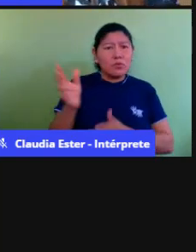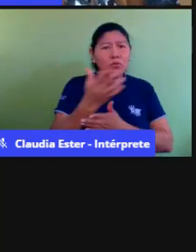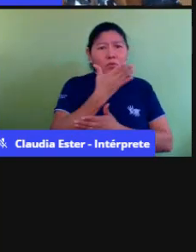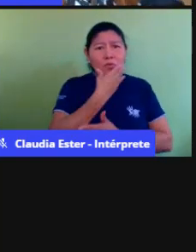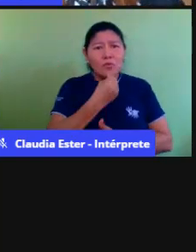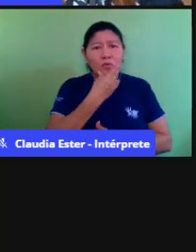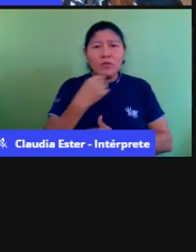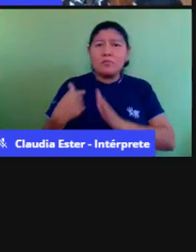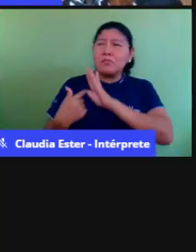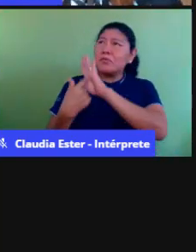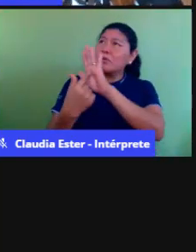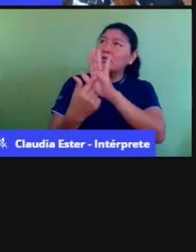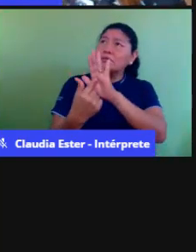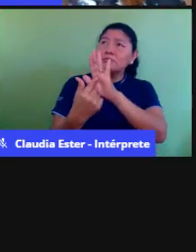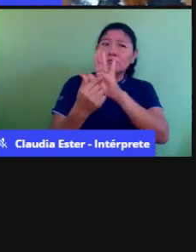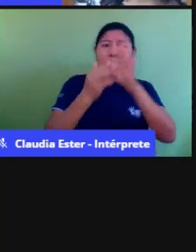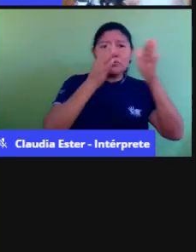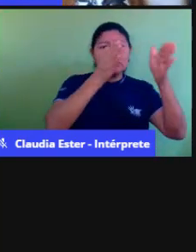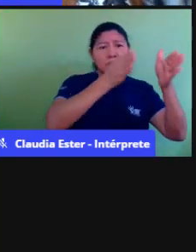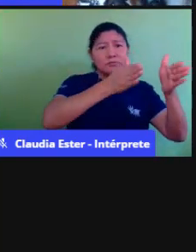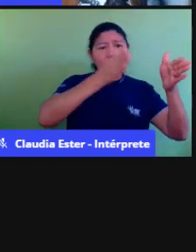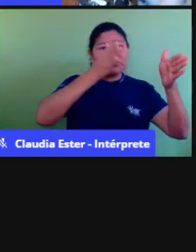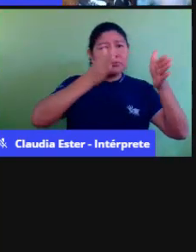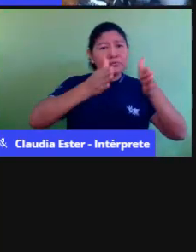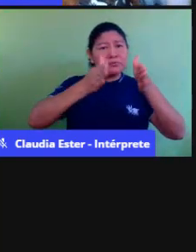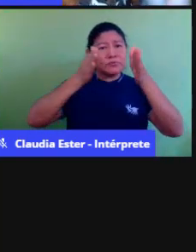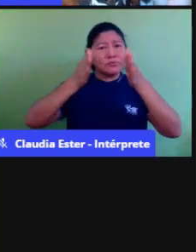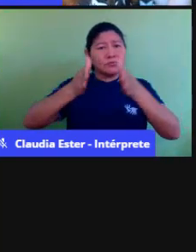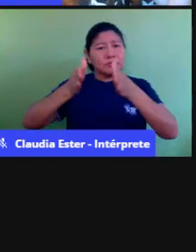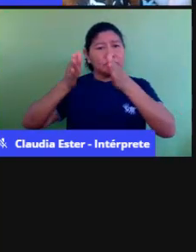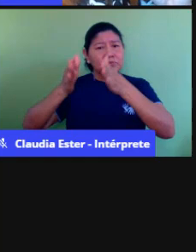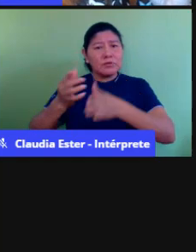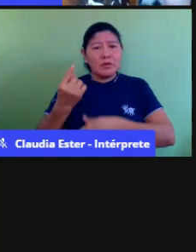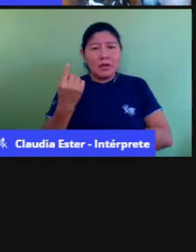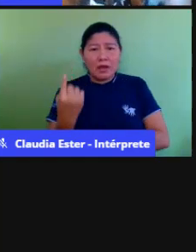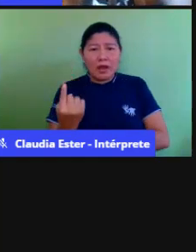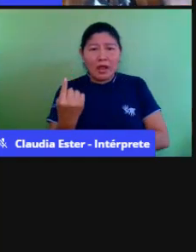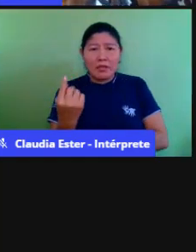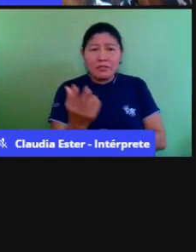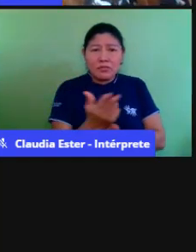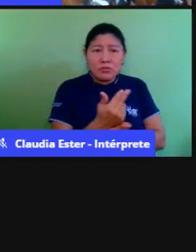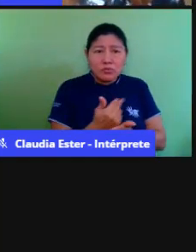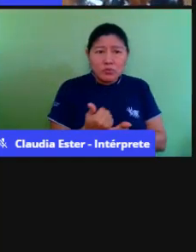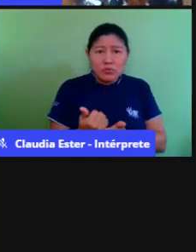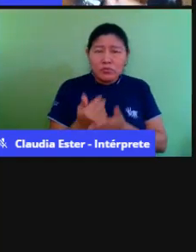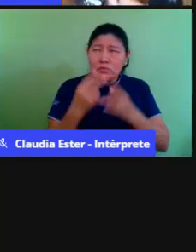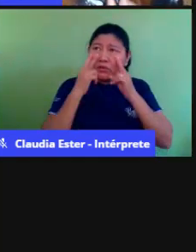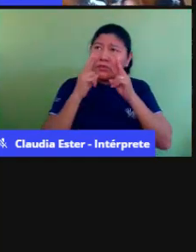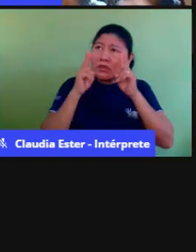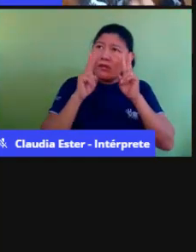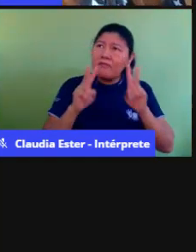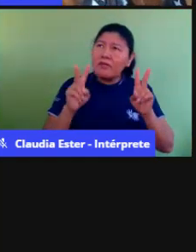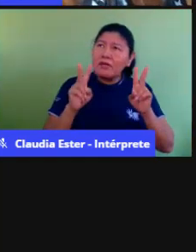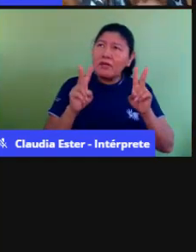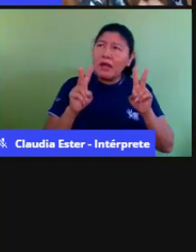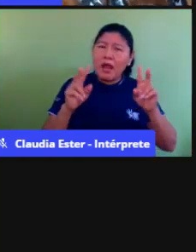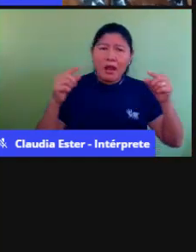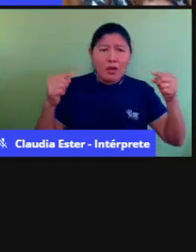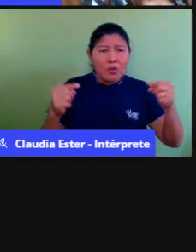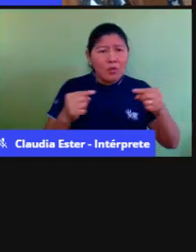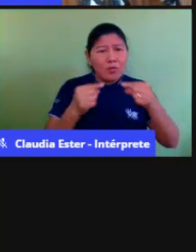mesma gravura. Porque agora nós queremos trazer para você algo muito importante também, um